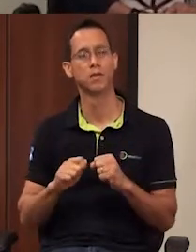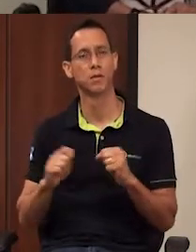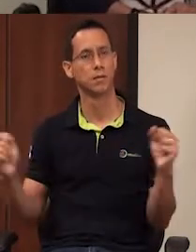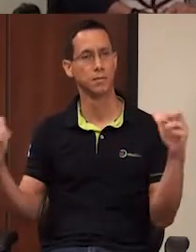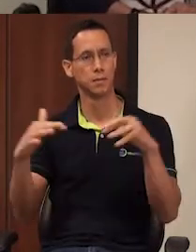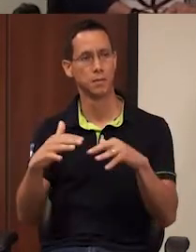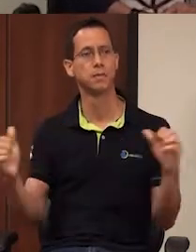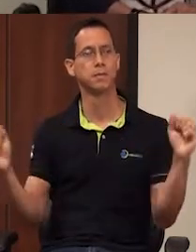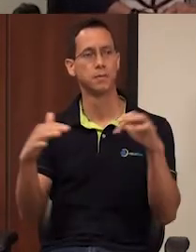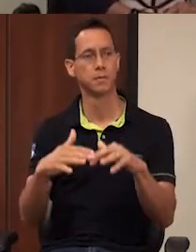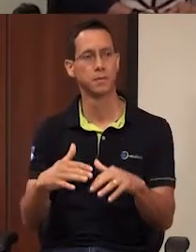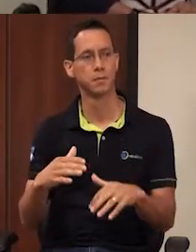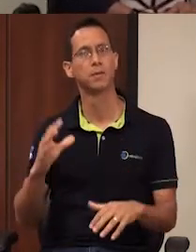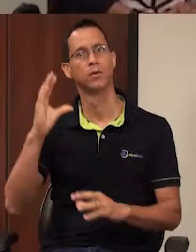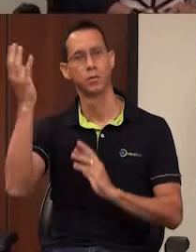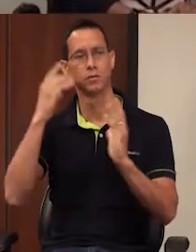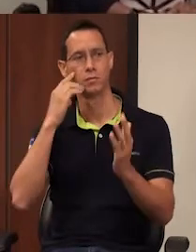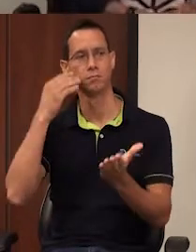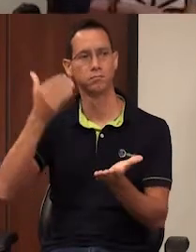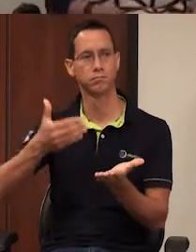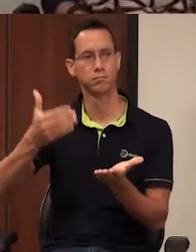como esse possam acontecer